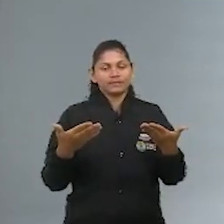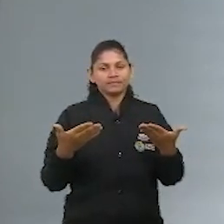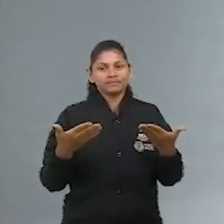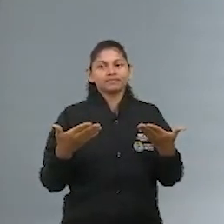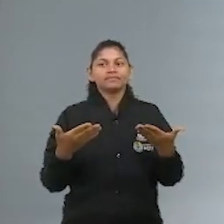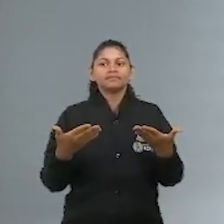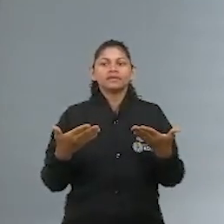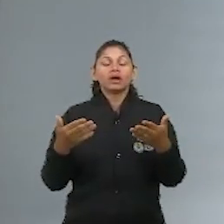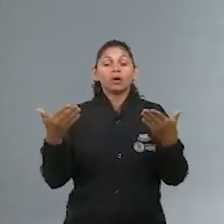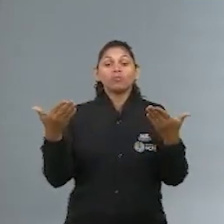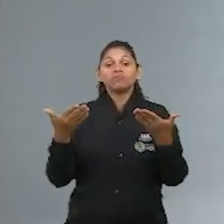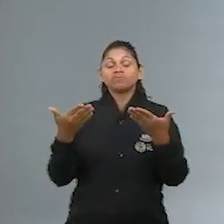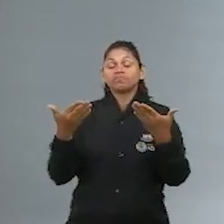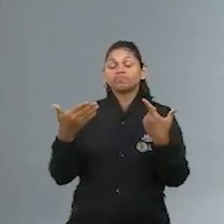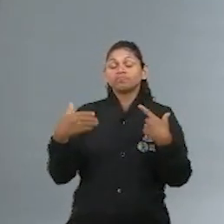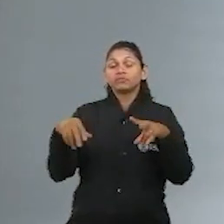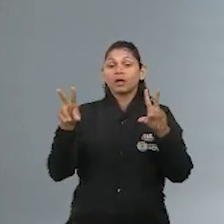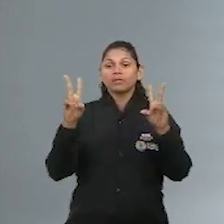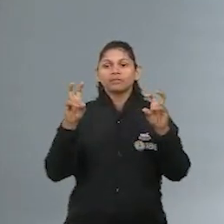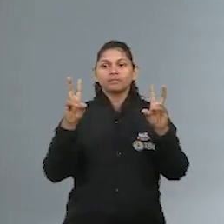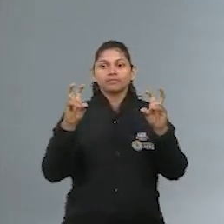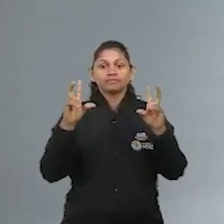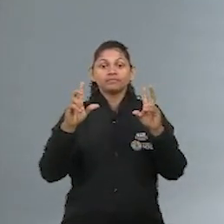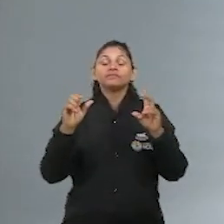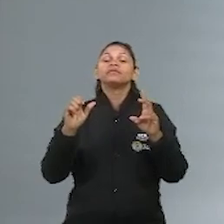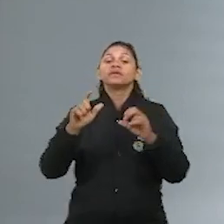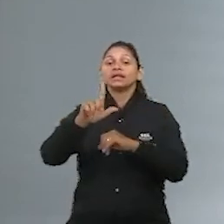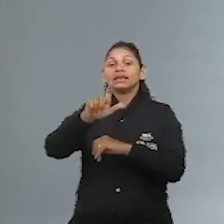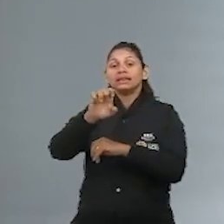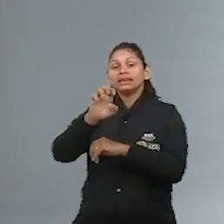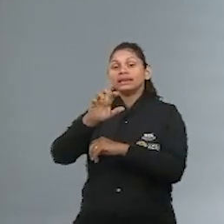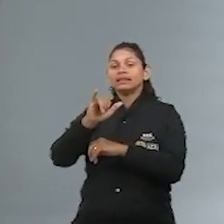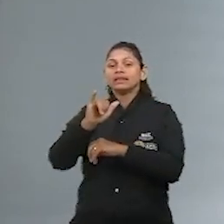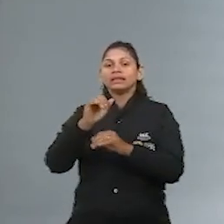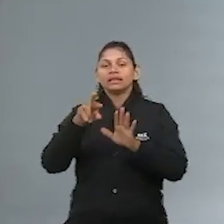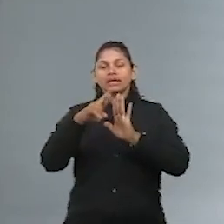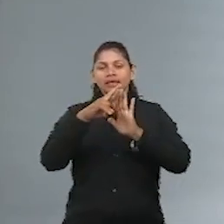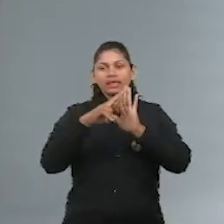Kirchhoff. Um pouquinho mais difícil aí, mas é o nome do cientista, tudo bem?